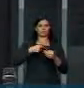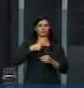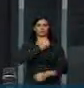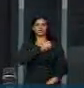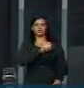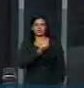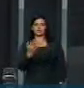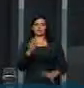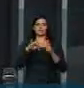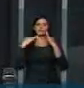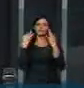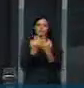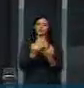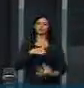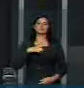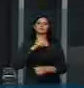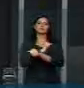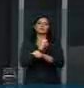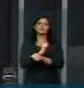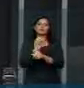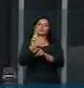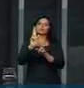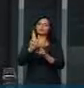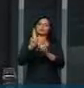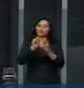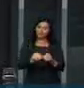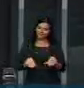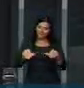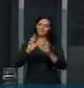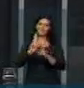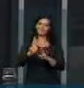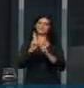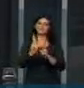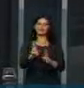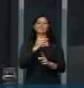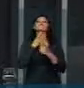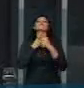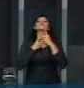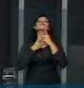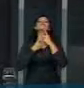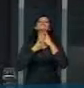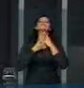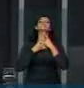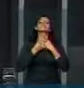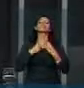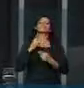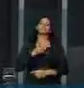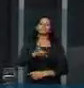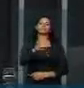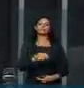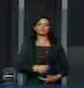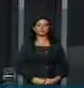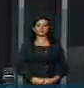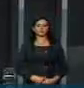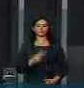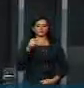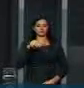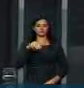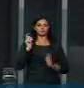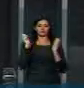brasileiras a esperança e vontade de seguir em frente. Vossa Excelência, permite, nobre deputado.